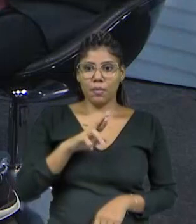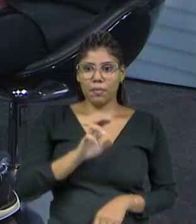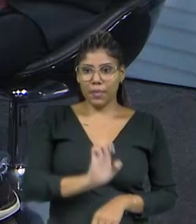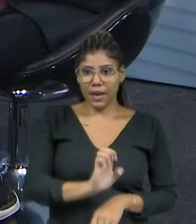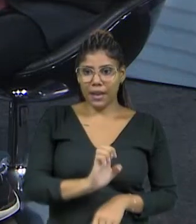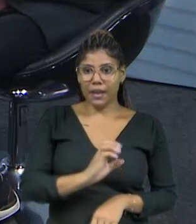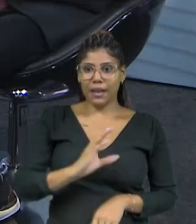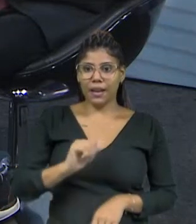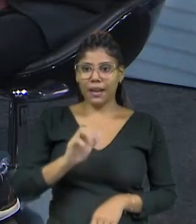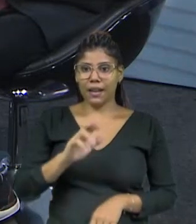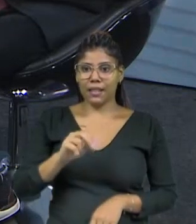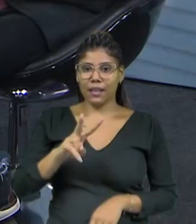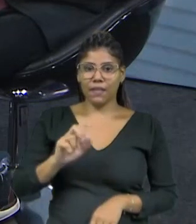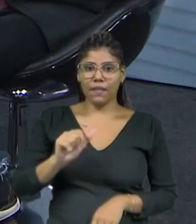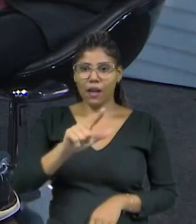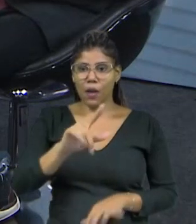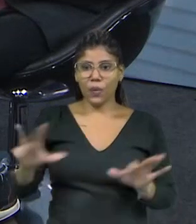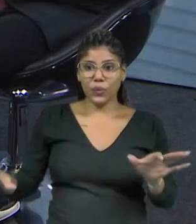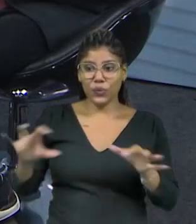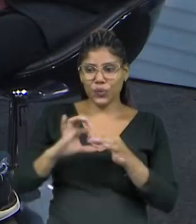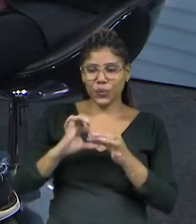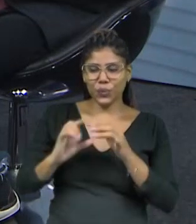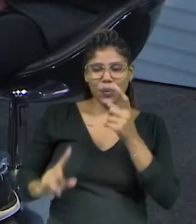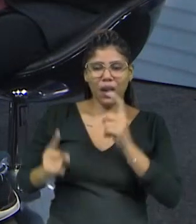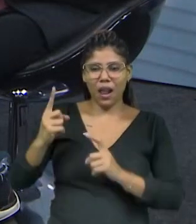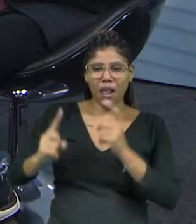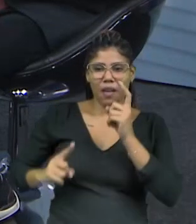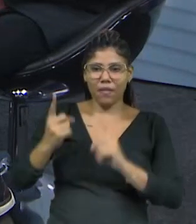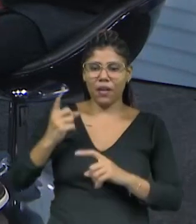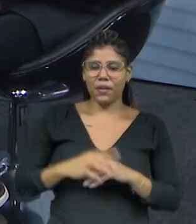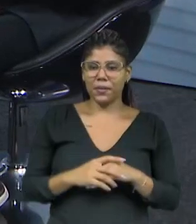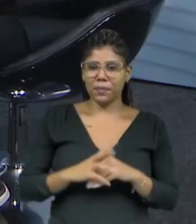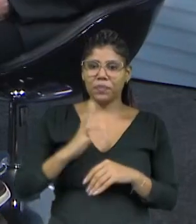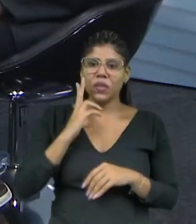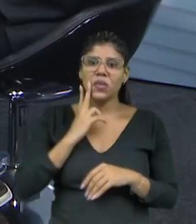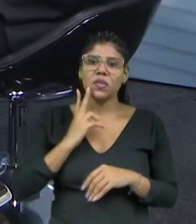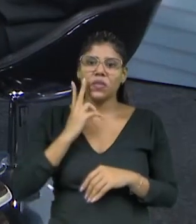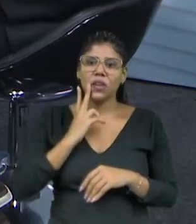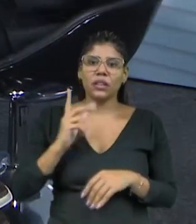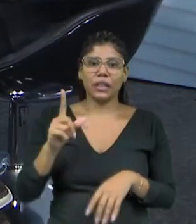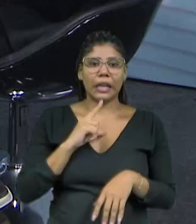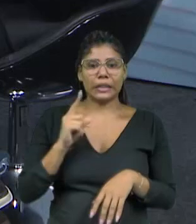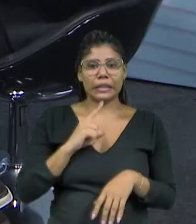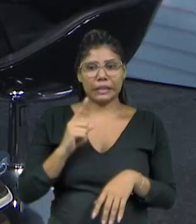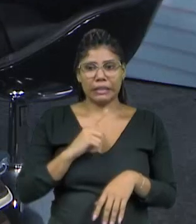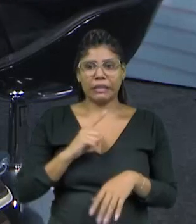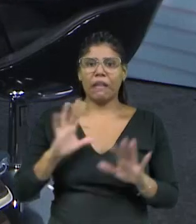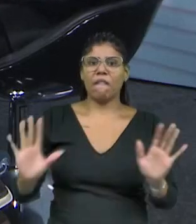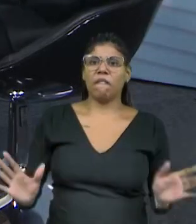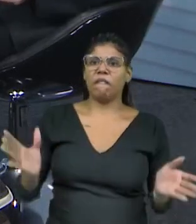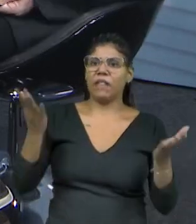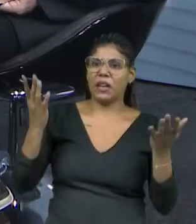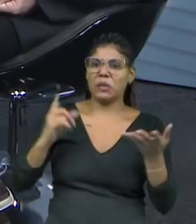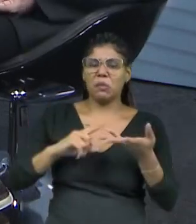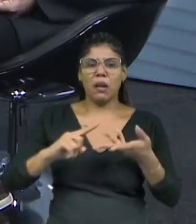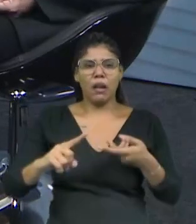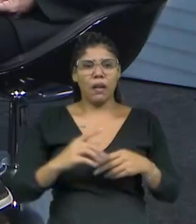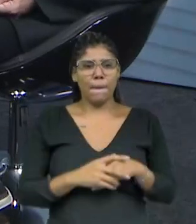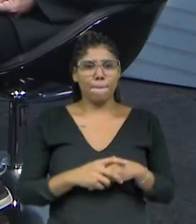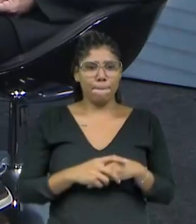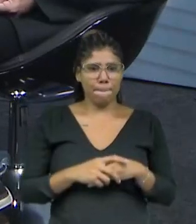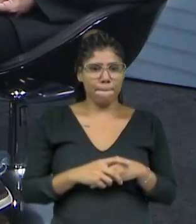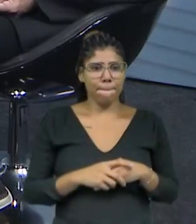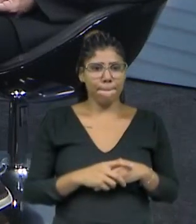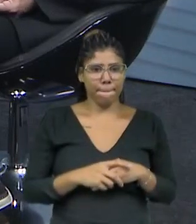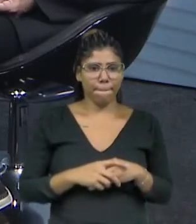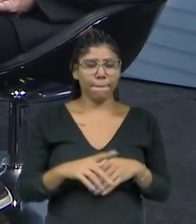linkou com o carnaval, e há muitos anos Fortaleza não é mais uma cidade dormitório, é uma cidade... Pronto, então. E você tem, e como